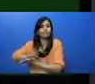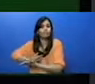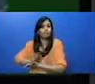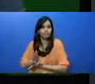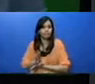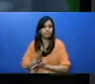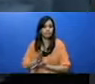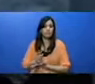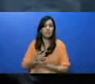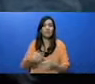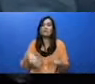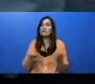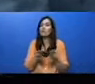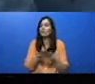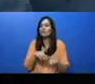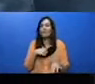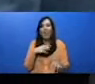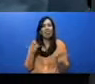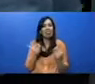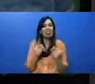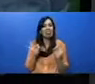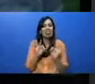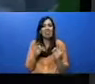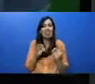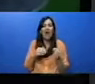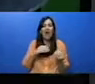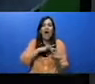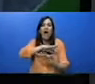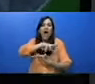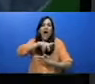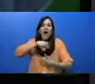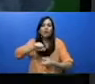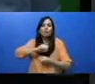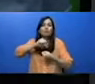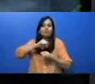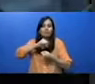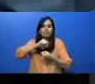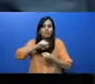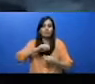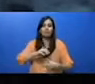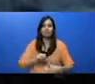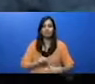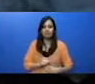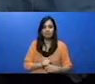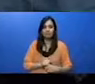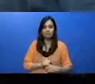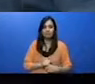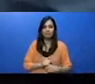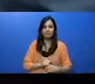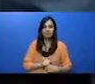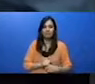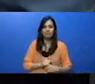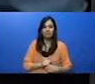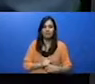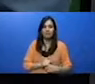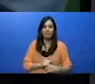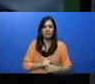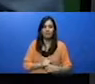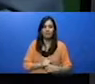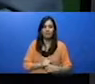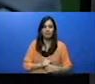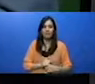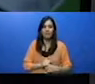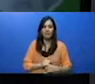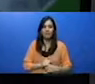utilização sustentável dos recursos naturais e entre outros, tá? Então é isso. Voltando,